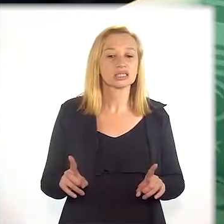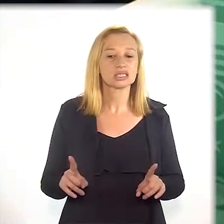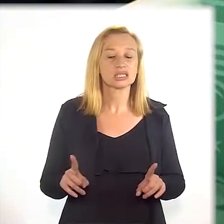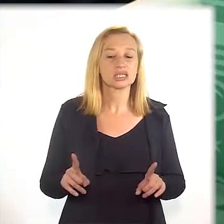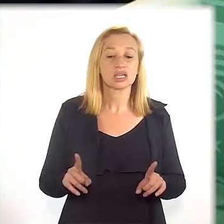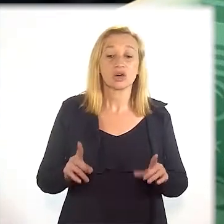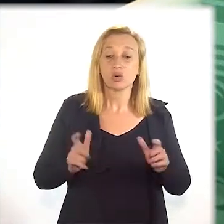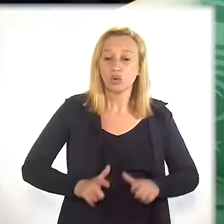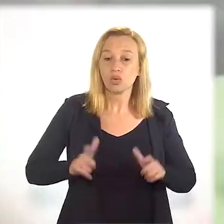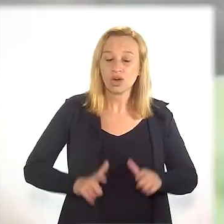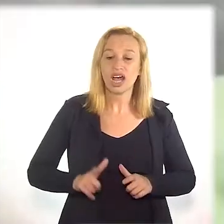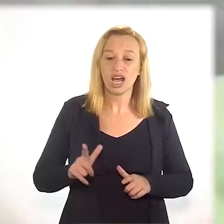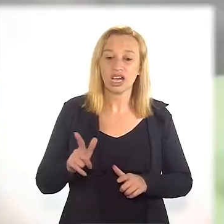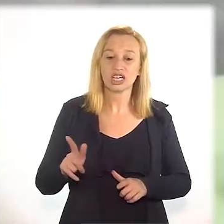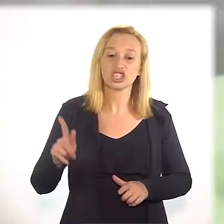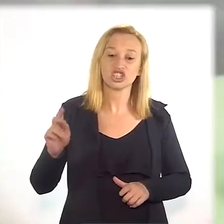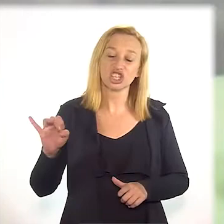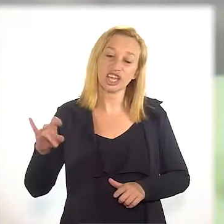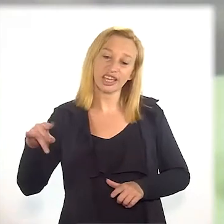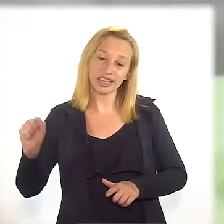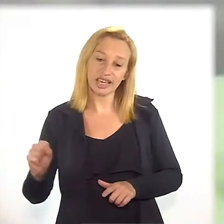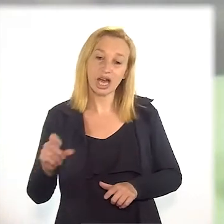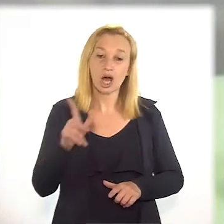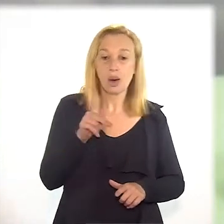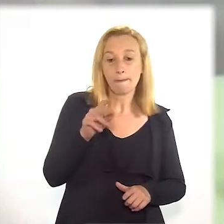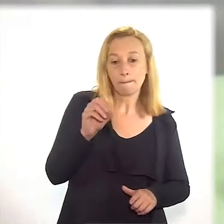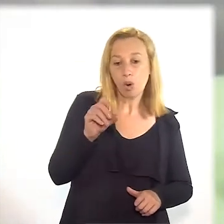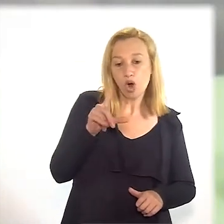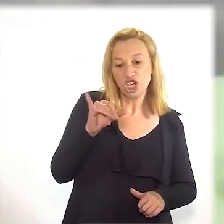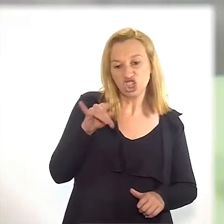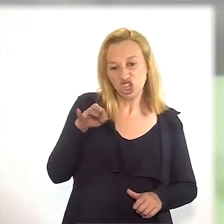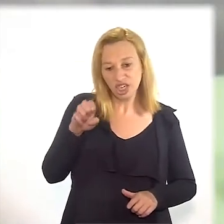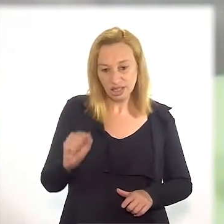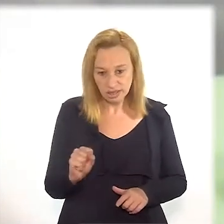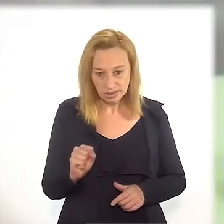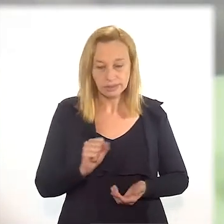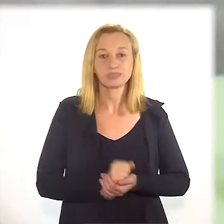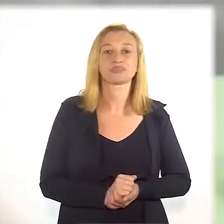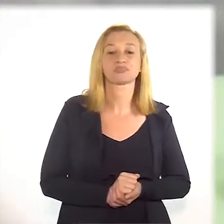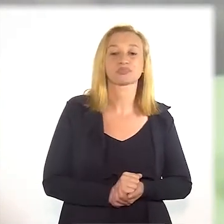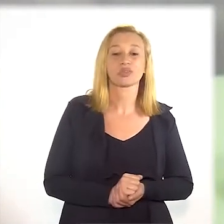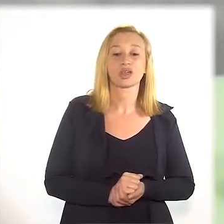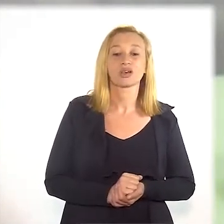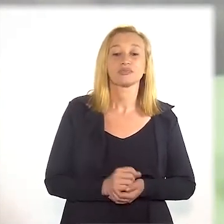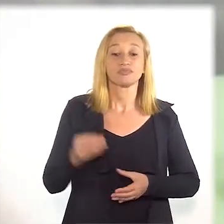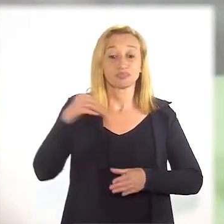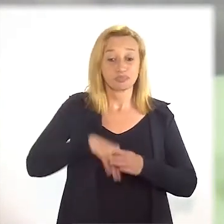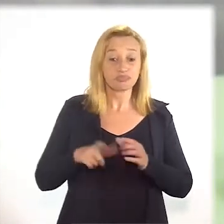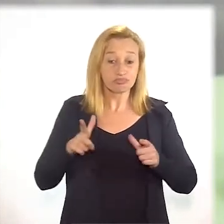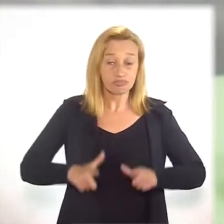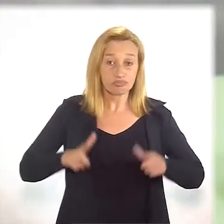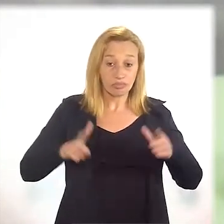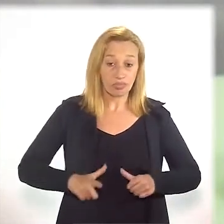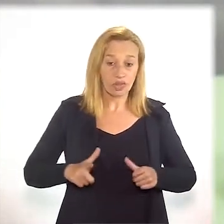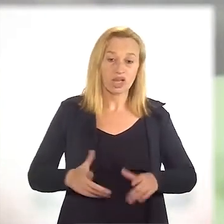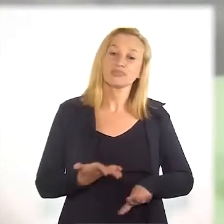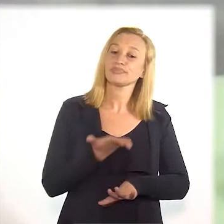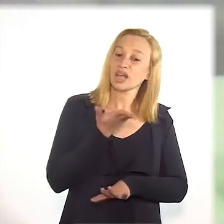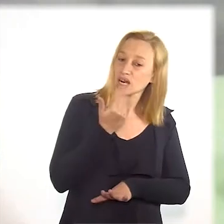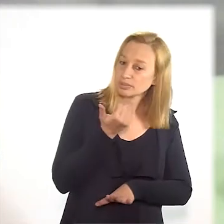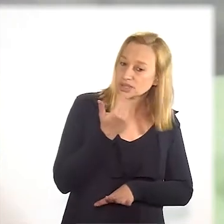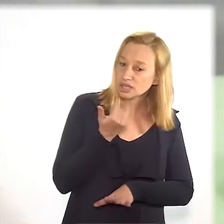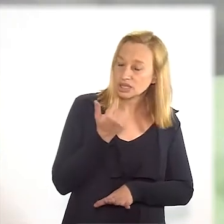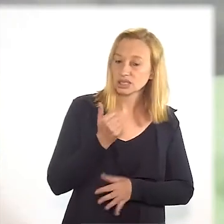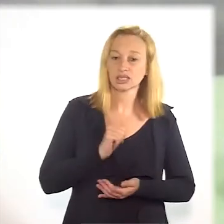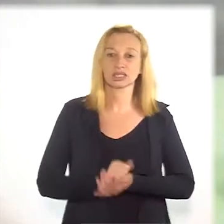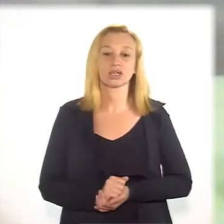uma questão genética, que a gente chama de poligênica, mas o mais importante é ir dentro de um ambiente, né? Então, essa questão da